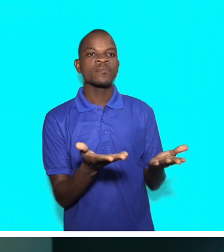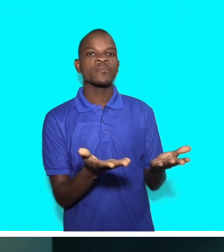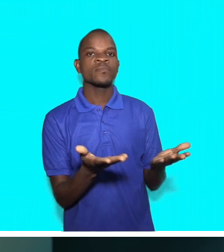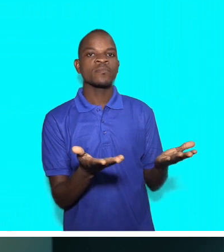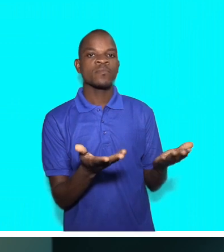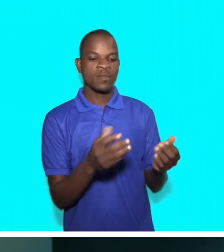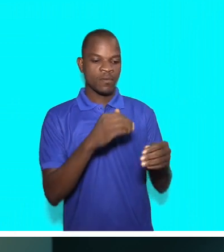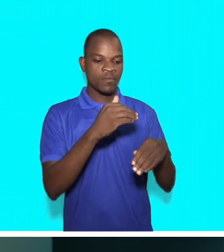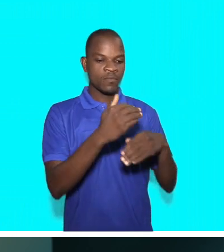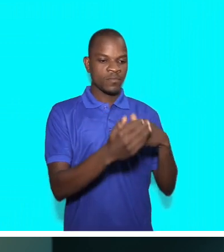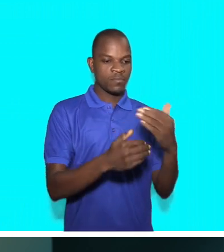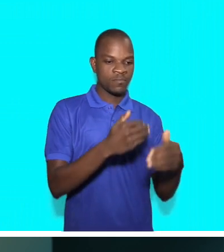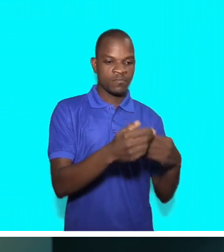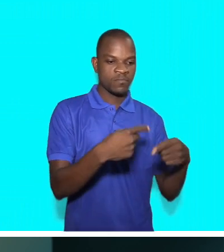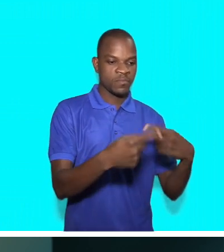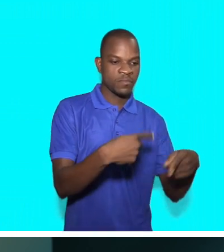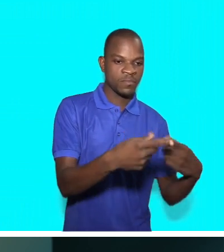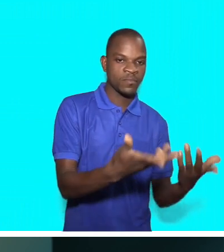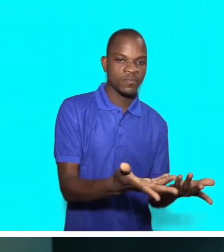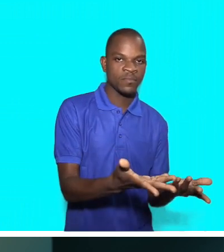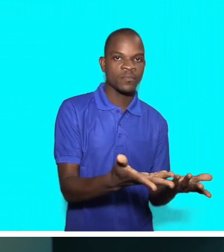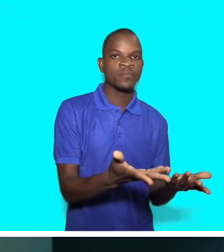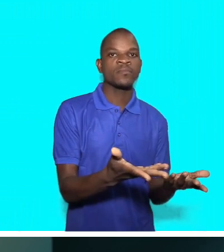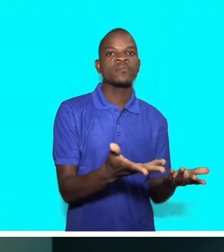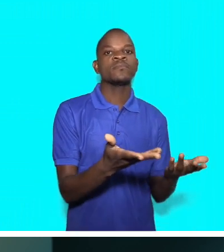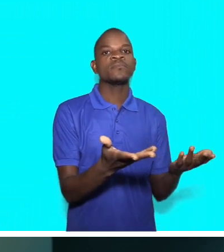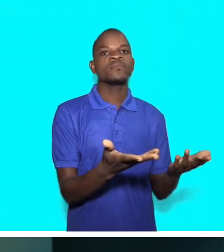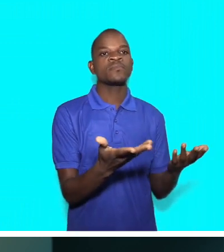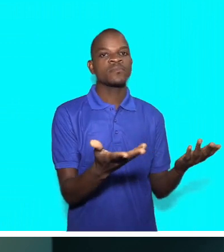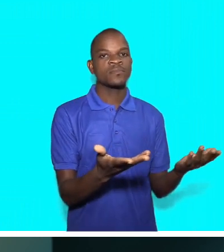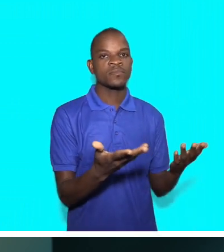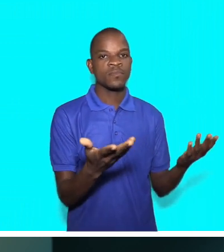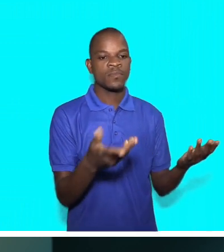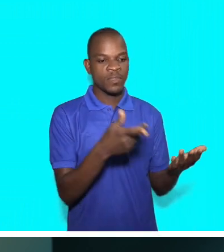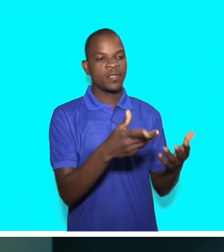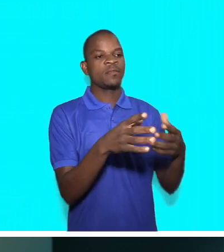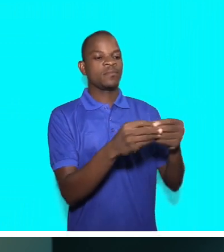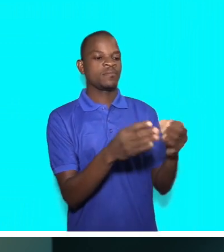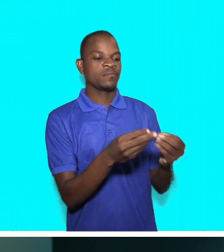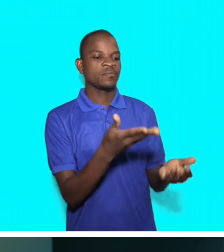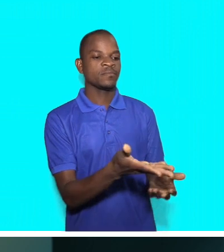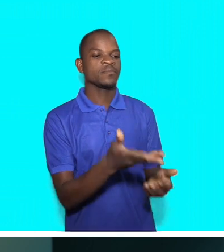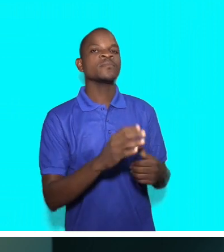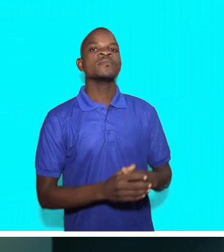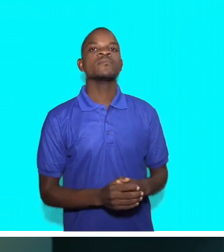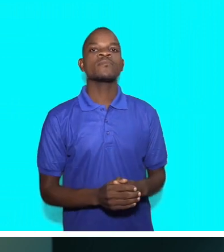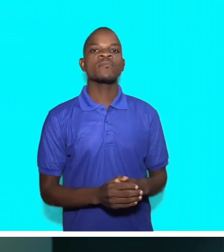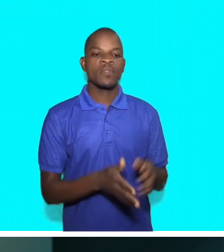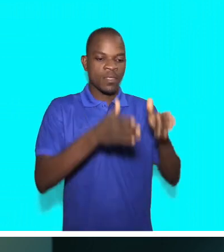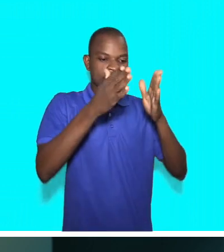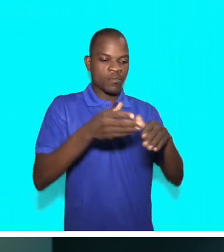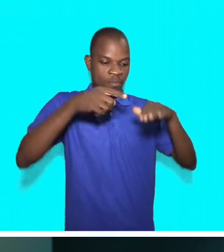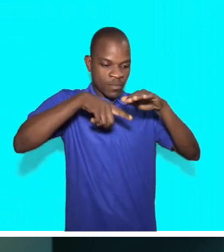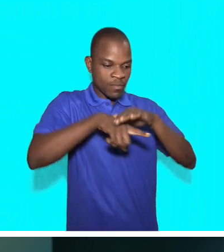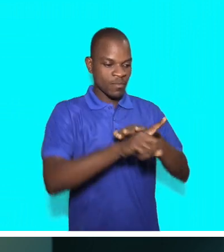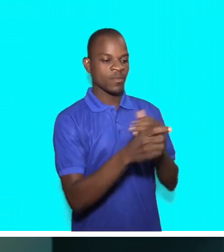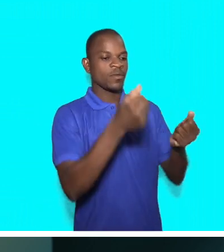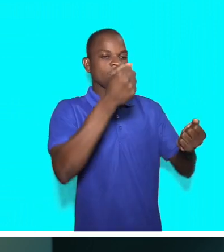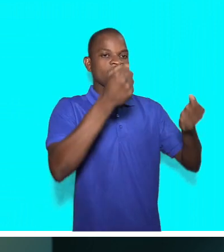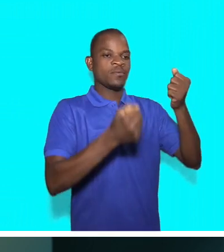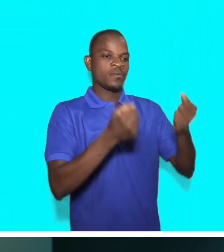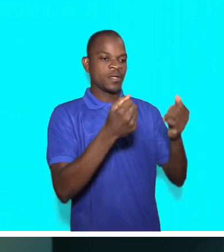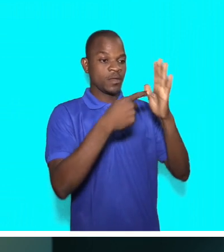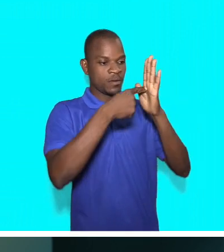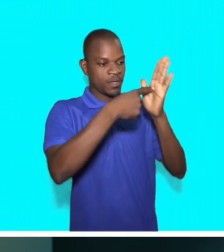Neste caso, para a funcionalidade desta